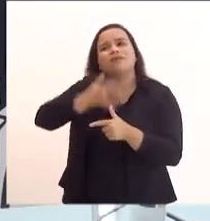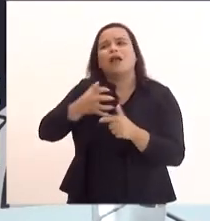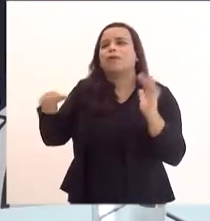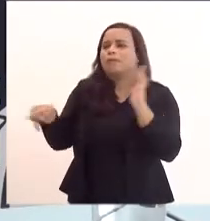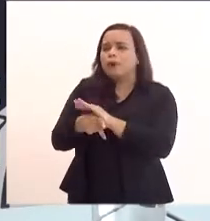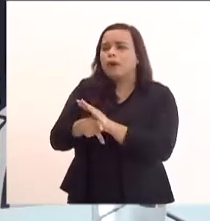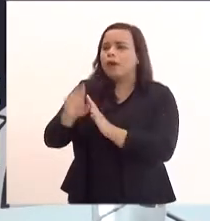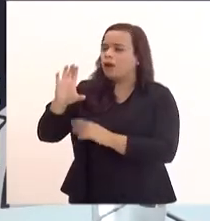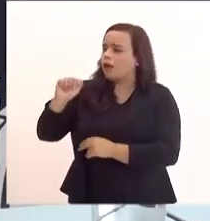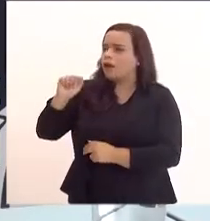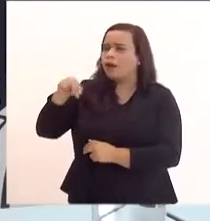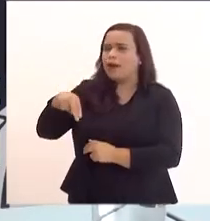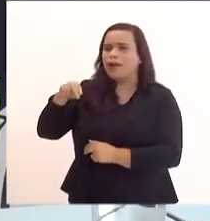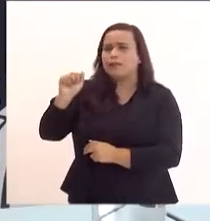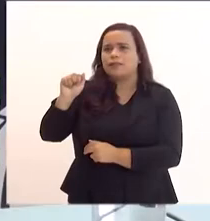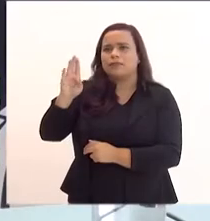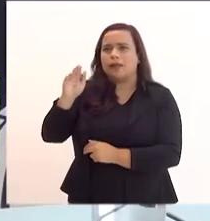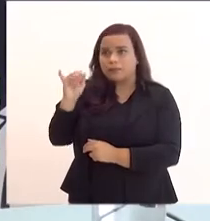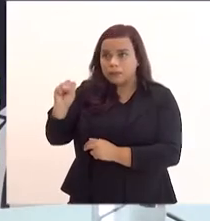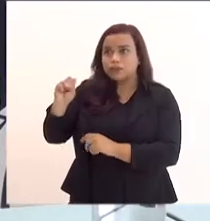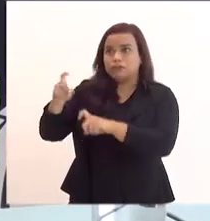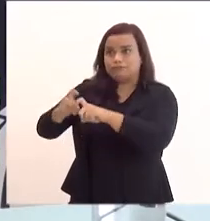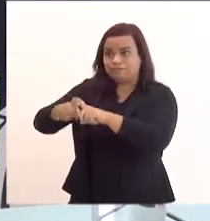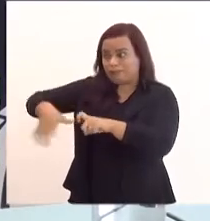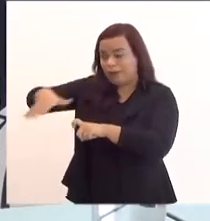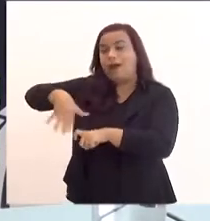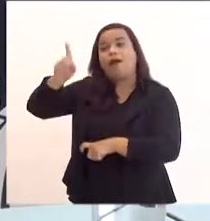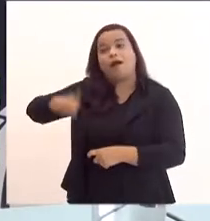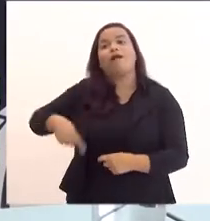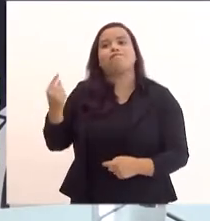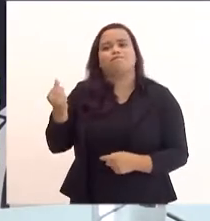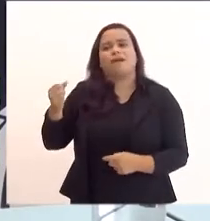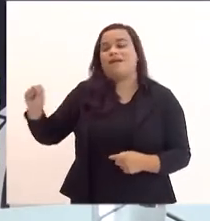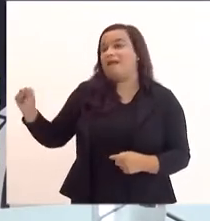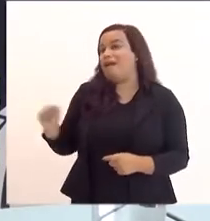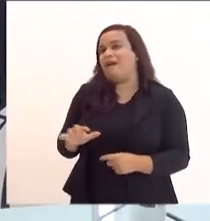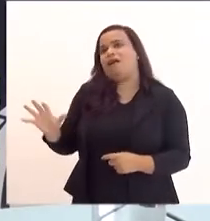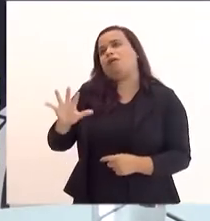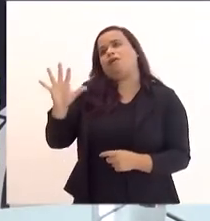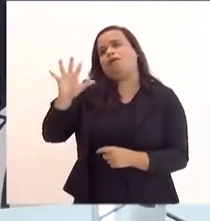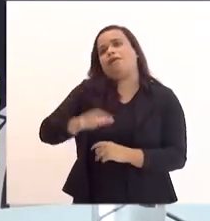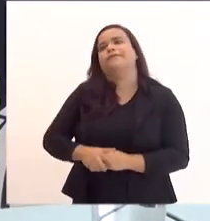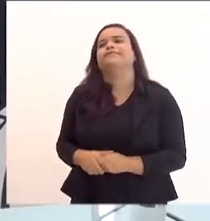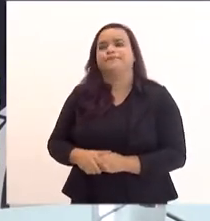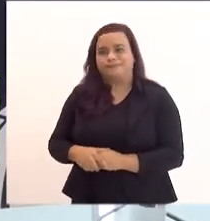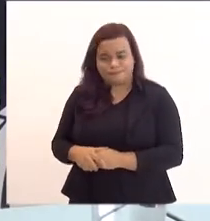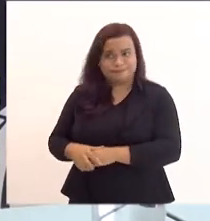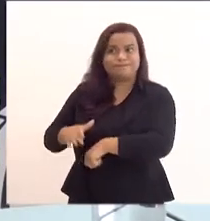medicinal é o preço. É o preço que está